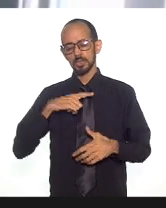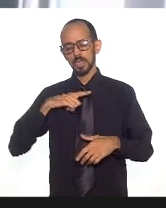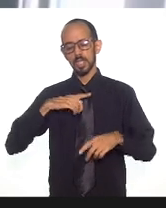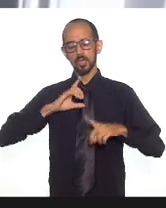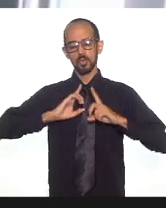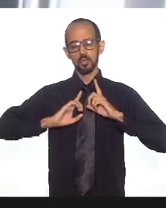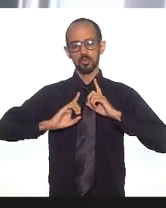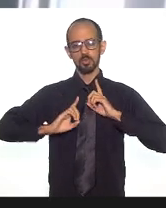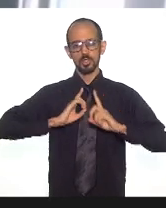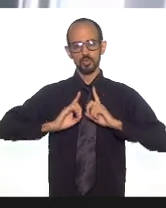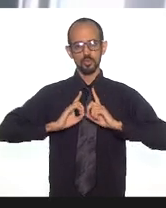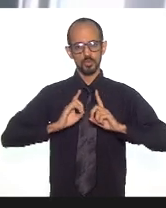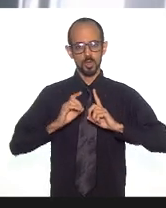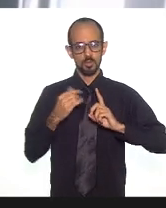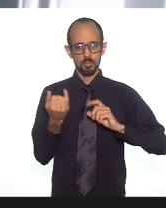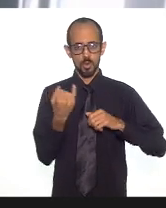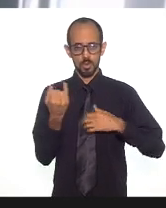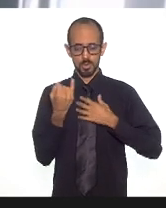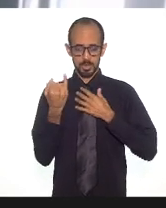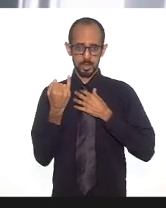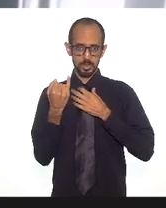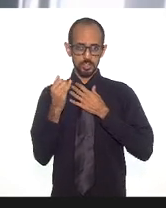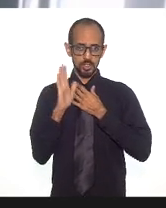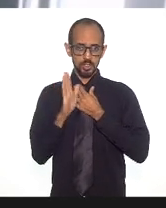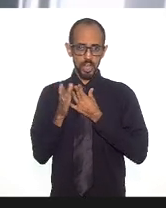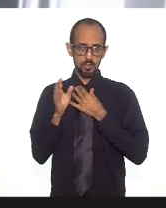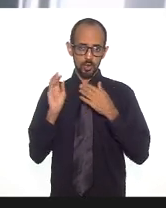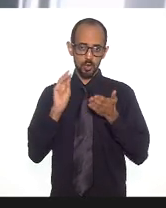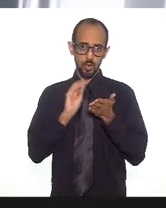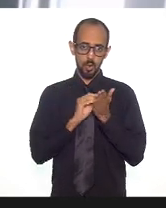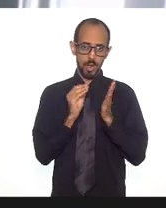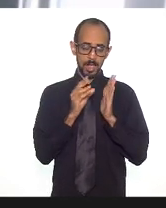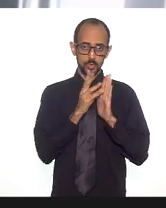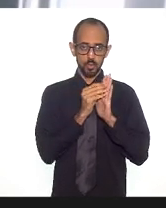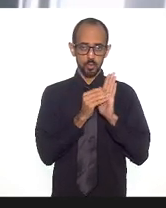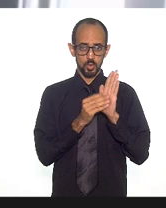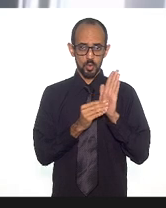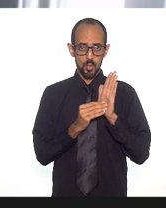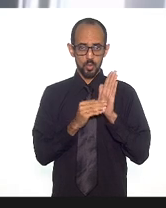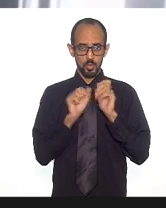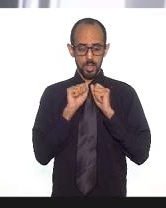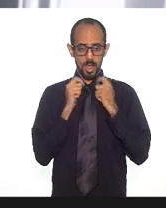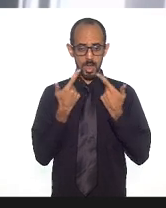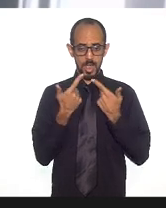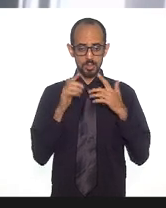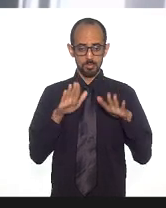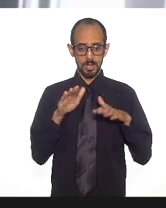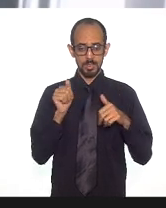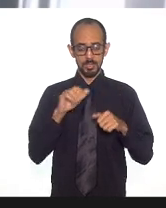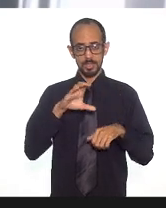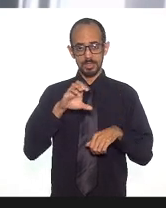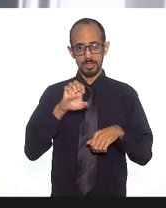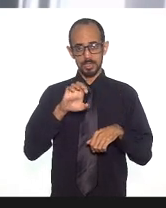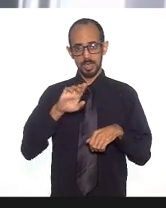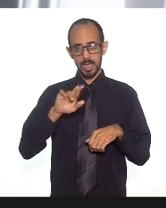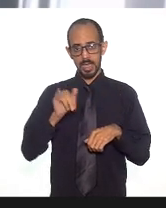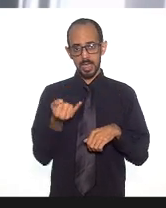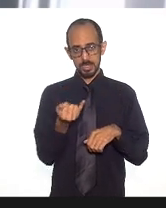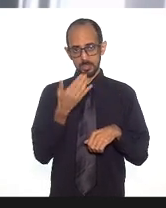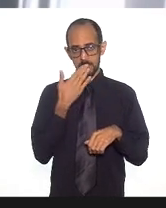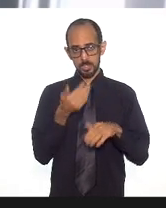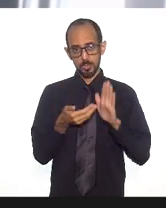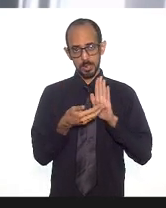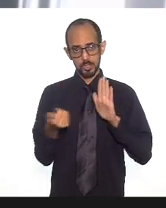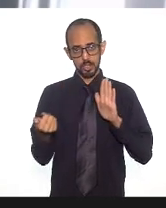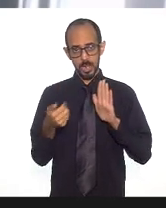importante que chegou a entrar na pauta da Alerj, mas foi retirado a pedido da Fundação CCERG naquela época, que é o